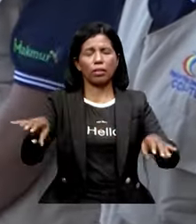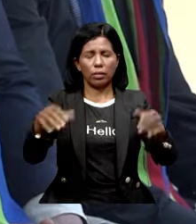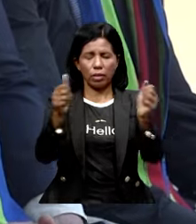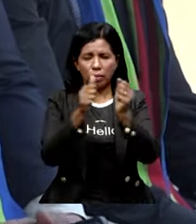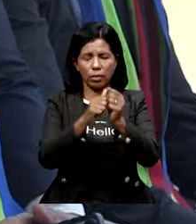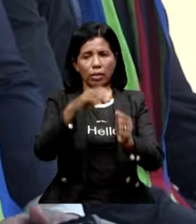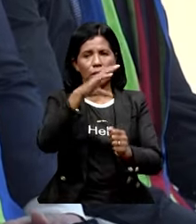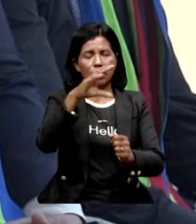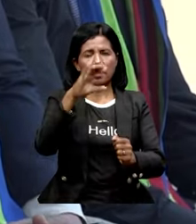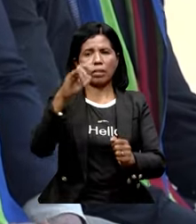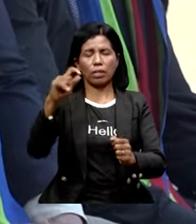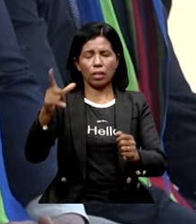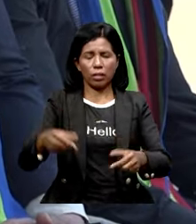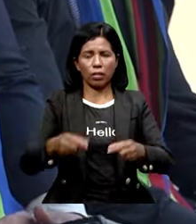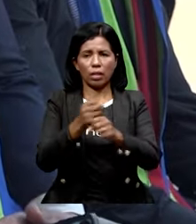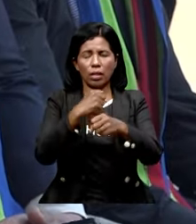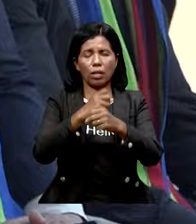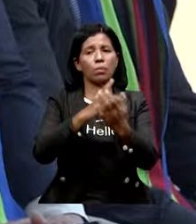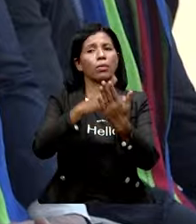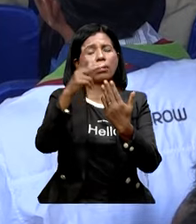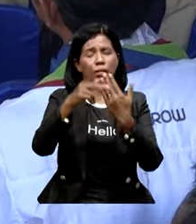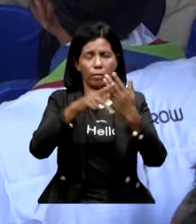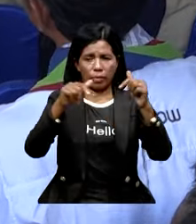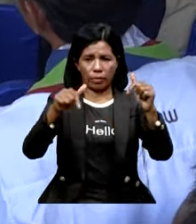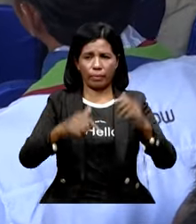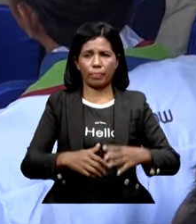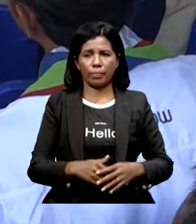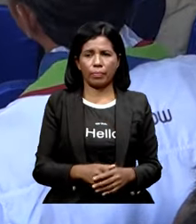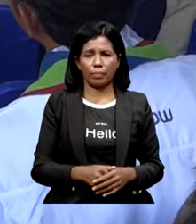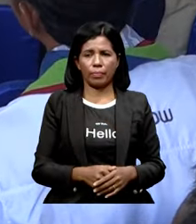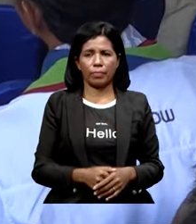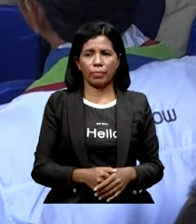mútuo com se se tele, ou de halá programa de Moplot. A Derek Ximenez, bem-vinda Ximenez, GMN.